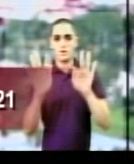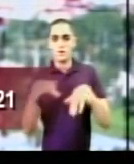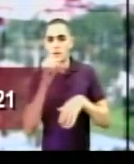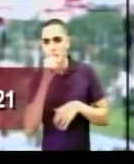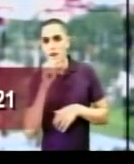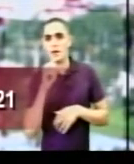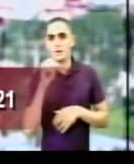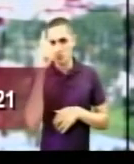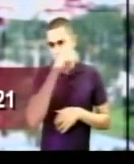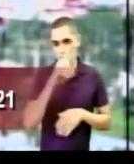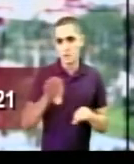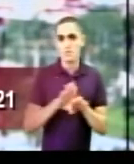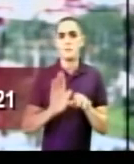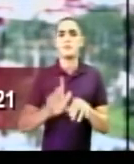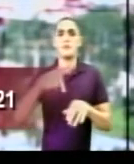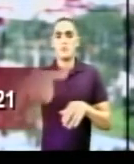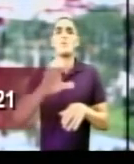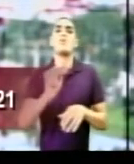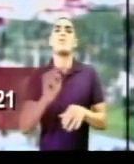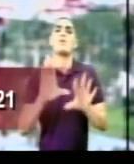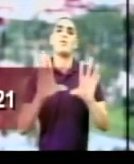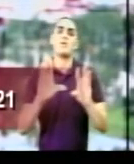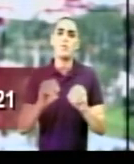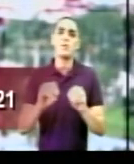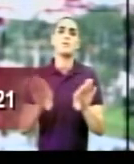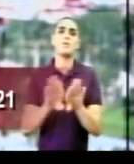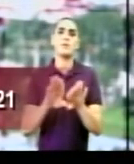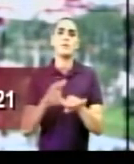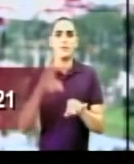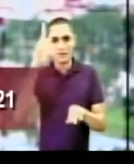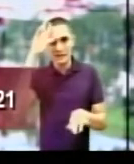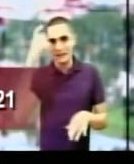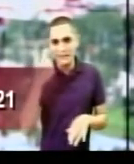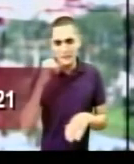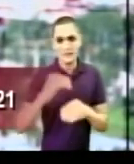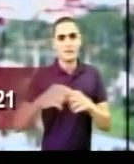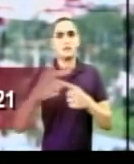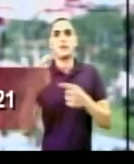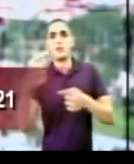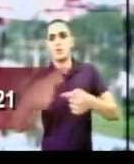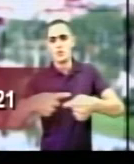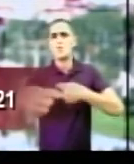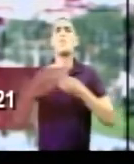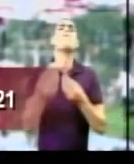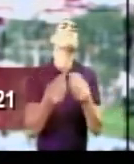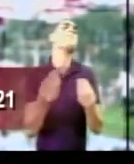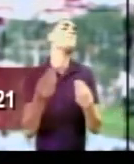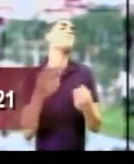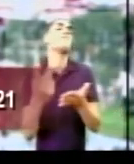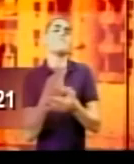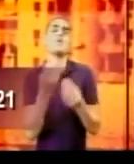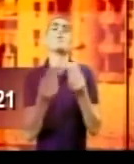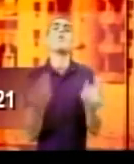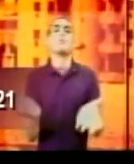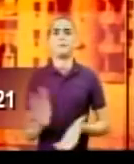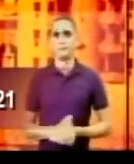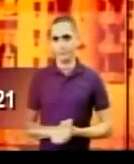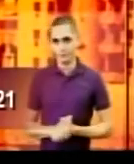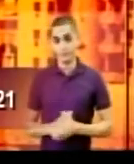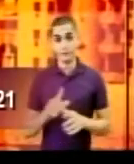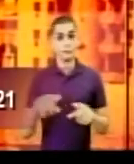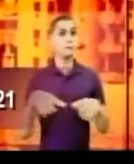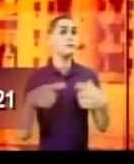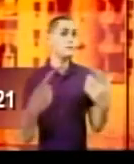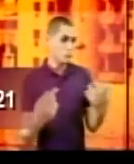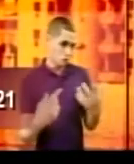segunda a sexta, como foi determinado pelo Estado a partir da semana que vem? Como isso irá acontecer? Olha, nós